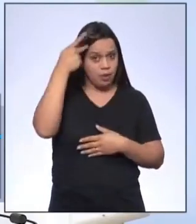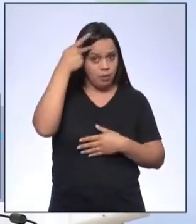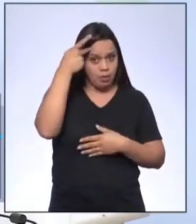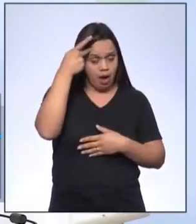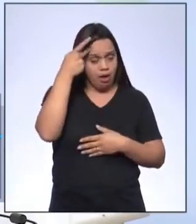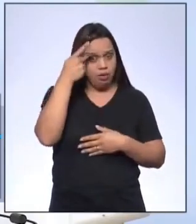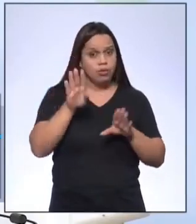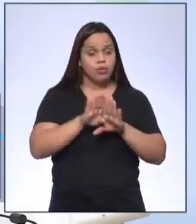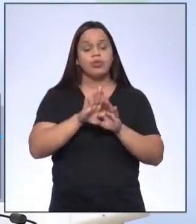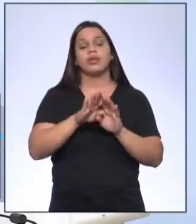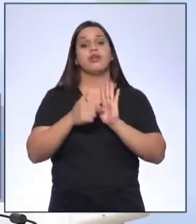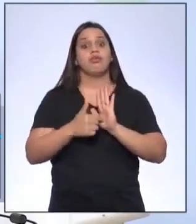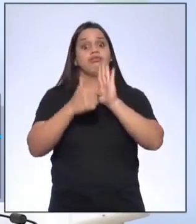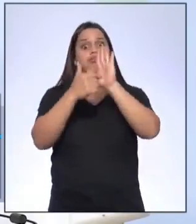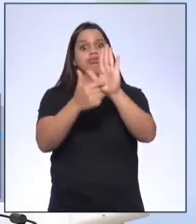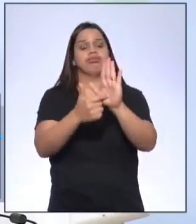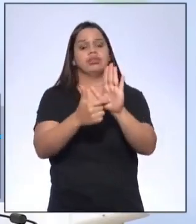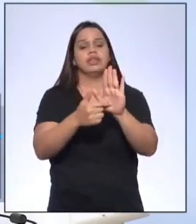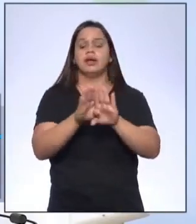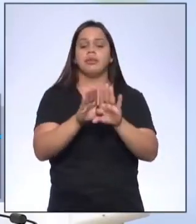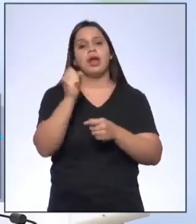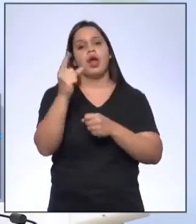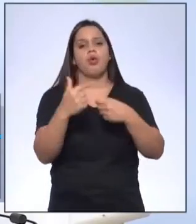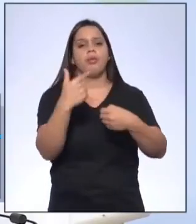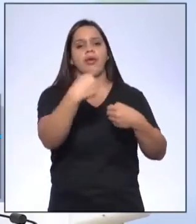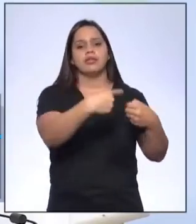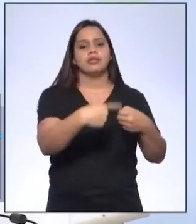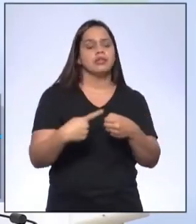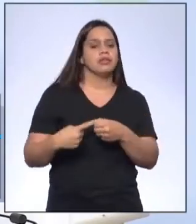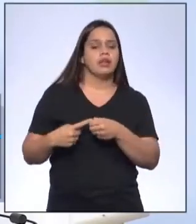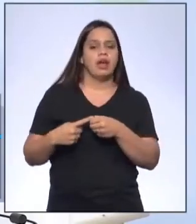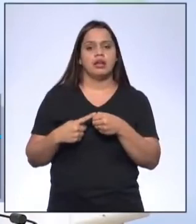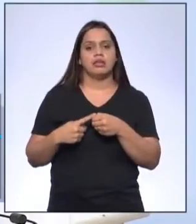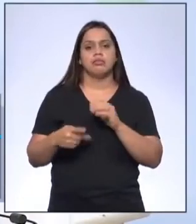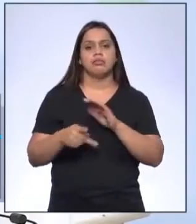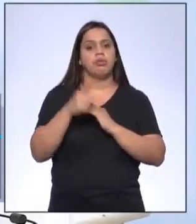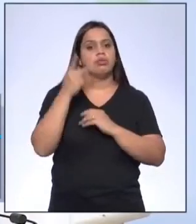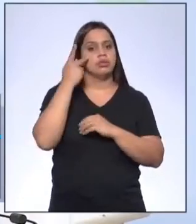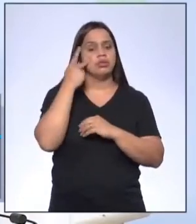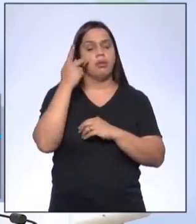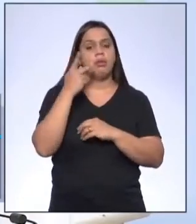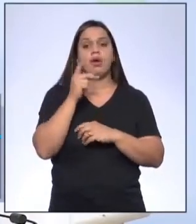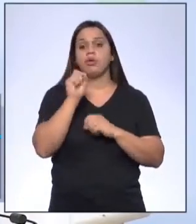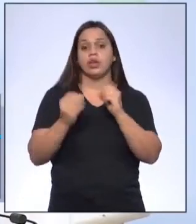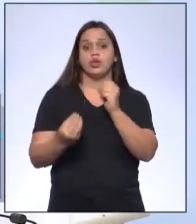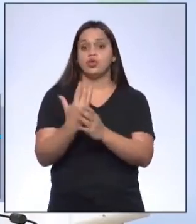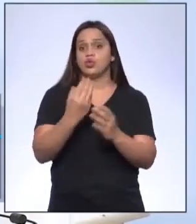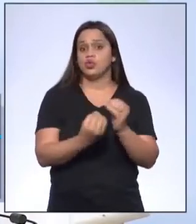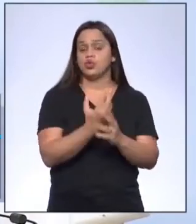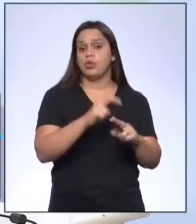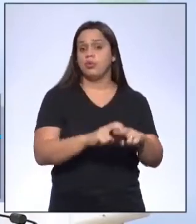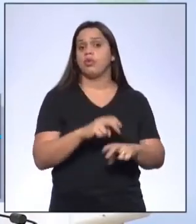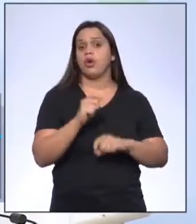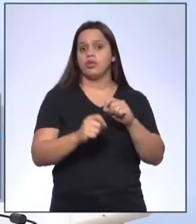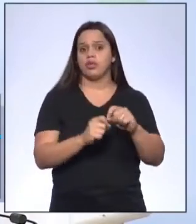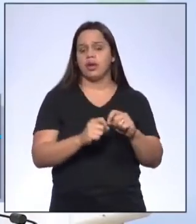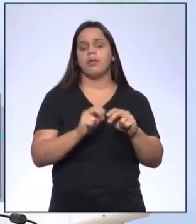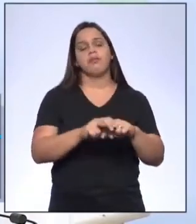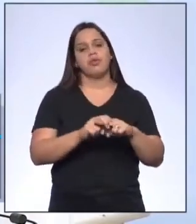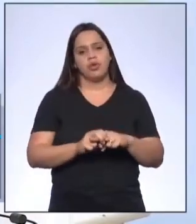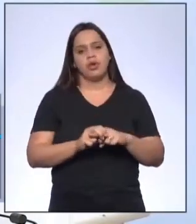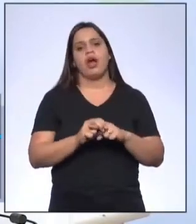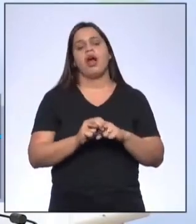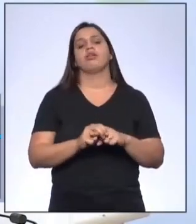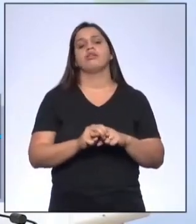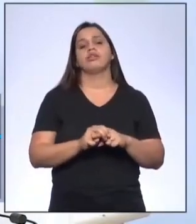outras cidades interioranas. Então, muitas cidades interioranas aqui em São Paulo, elas surgem graças ao ciclo do café. Né?